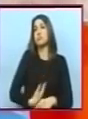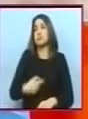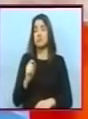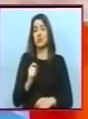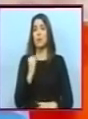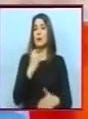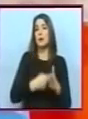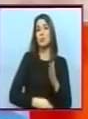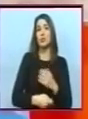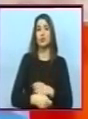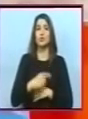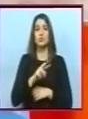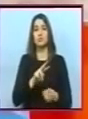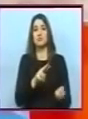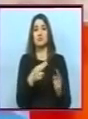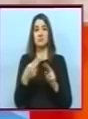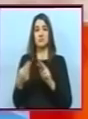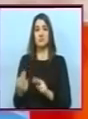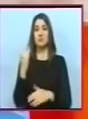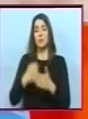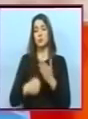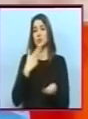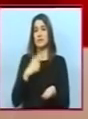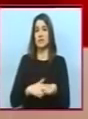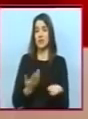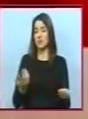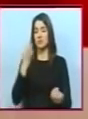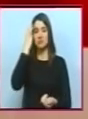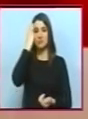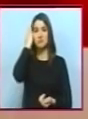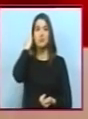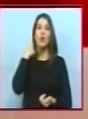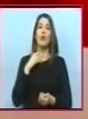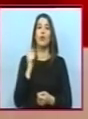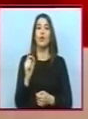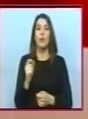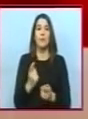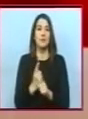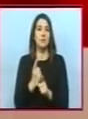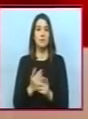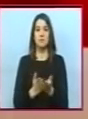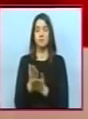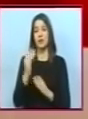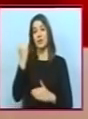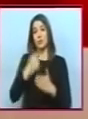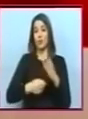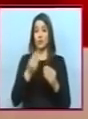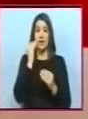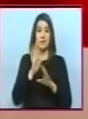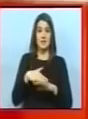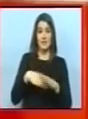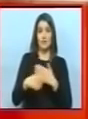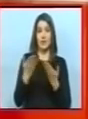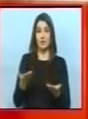sucessório terminou e passou a estar incluído no imposto do selo. Ficou assim e a tributação para já faz-se desta forma. Agora,